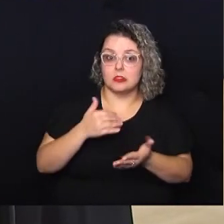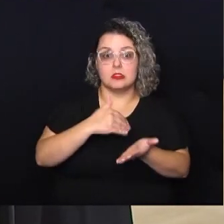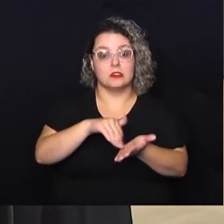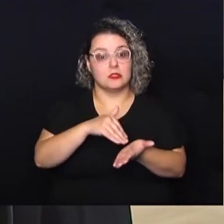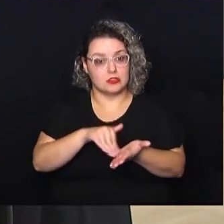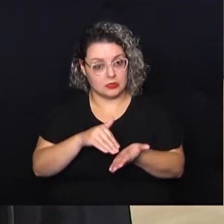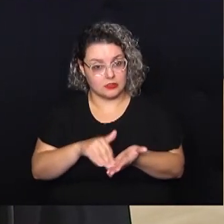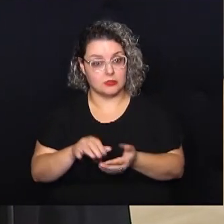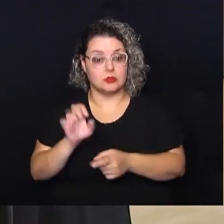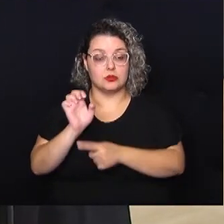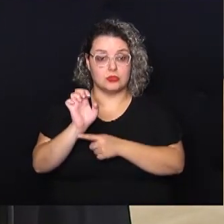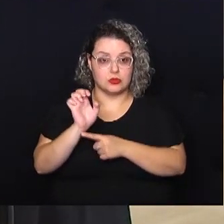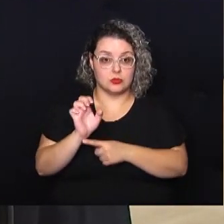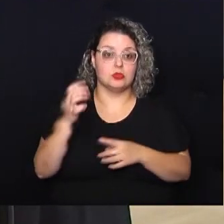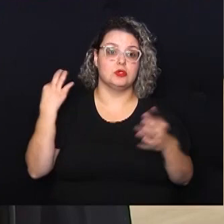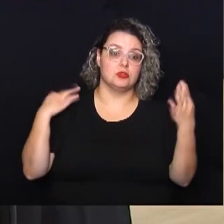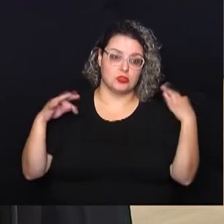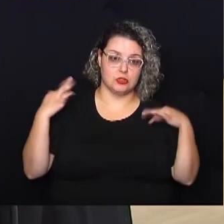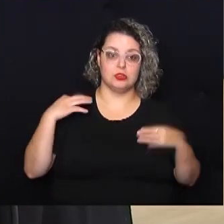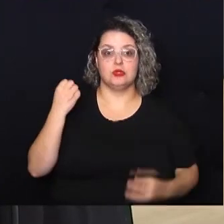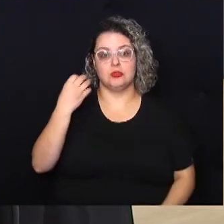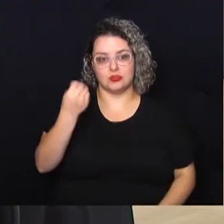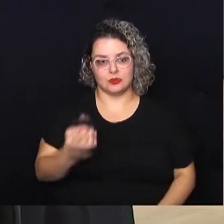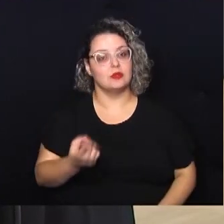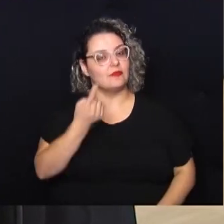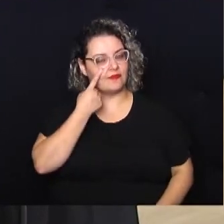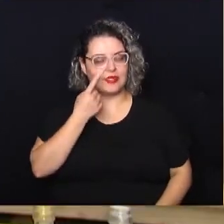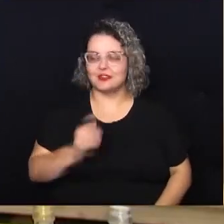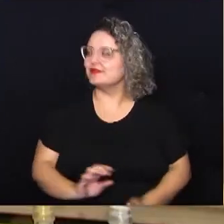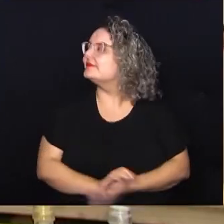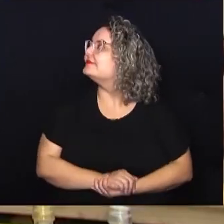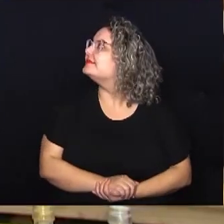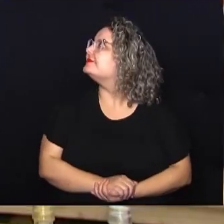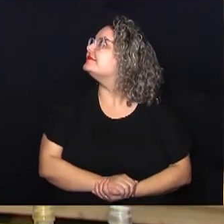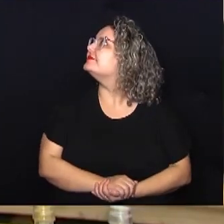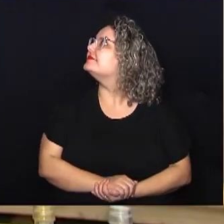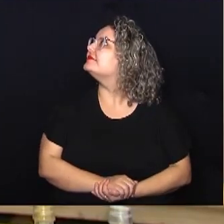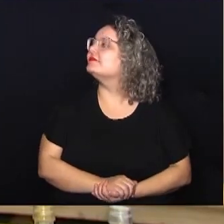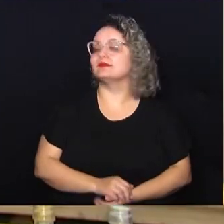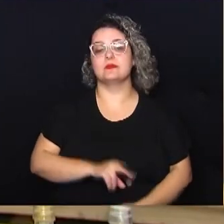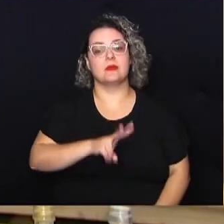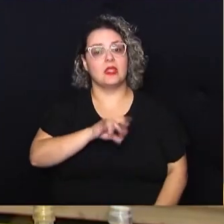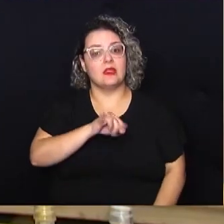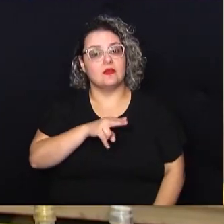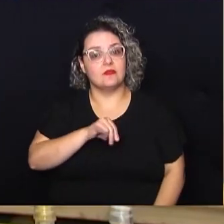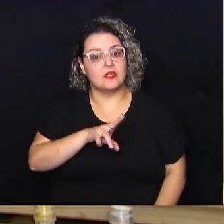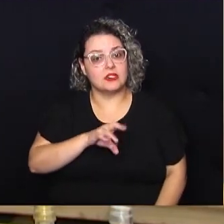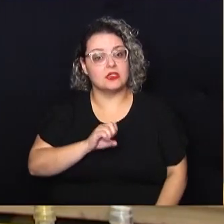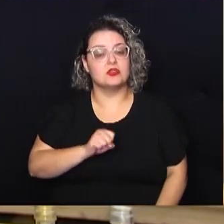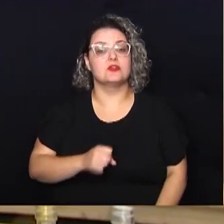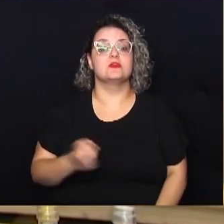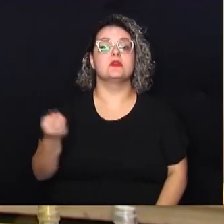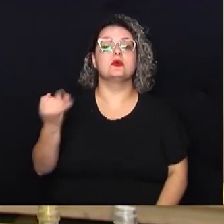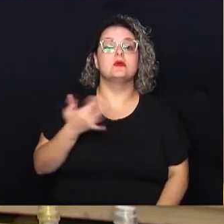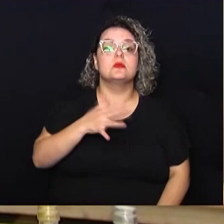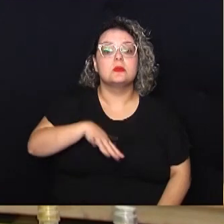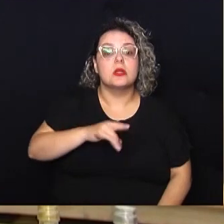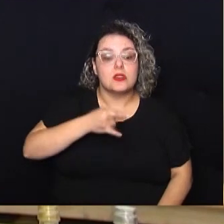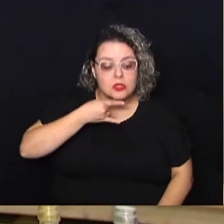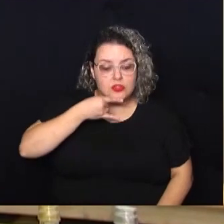Secretaria de Estado de Turismo e Viagens. Confiram. Vinícius, há quanto tempo você está aí no ramo da cachaça?